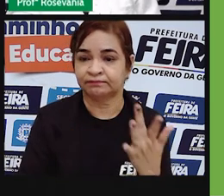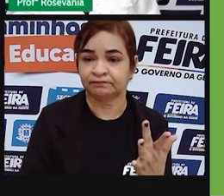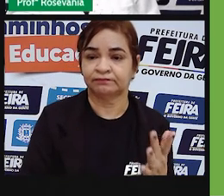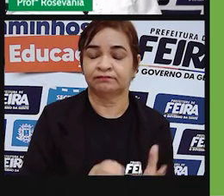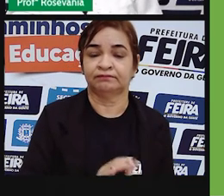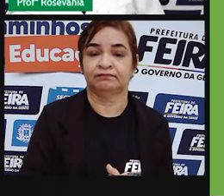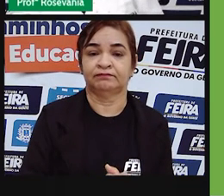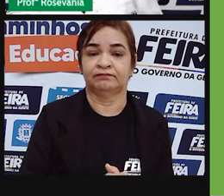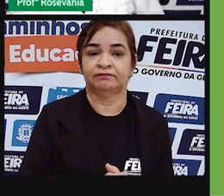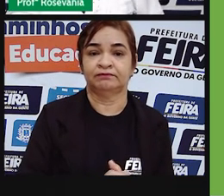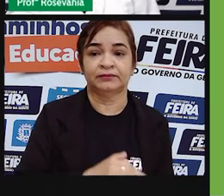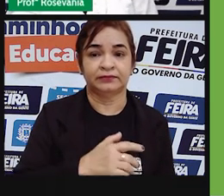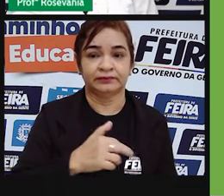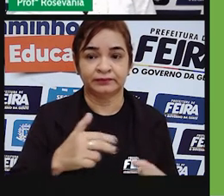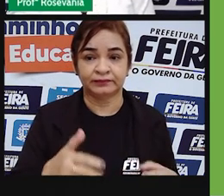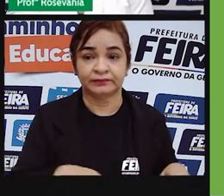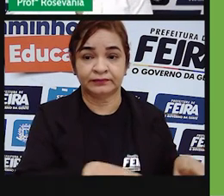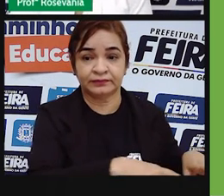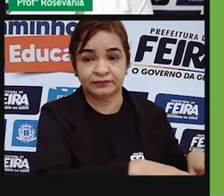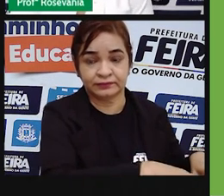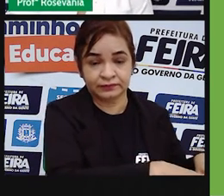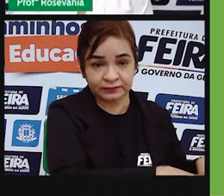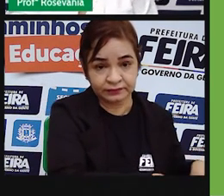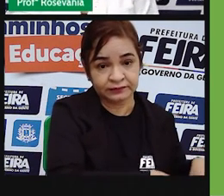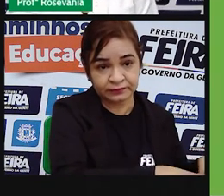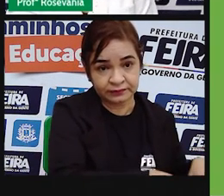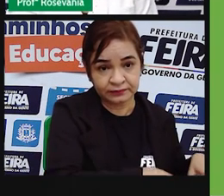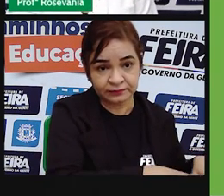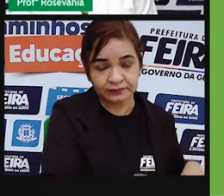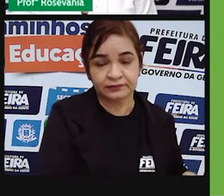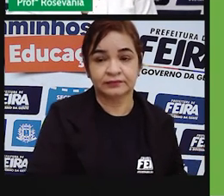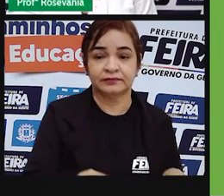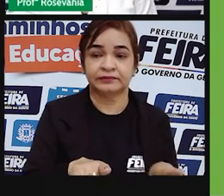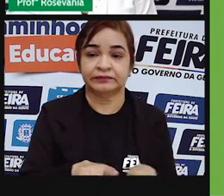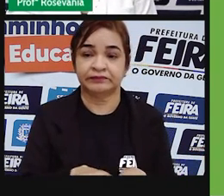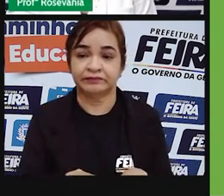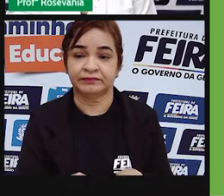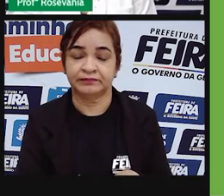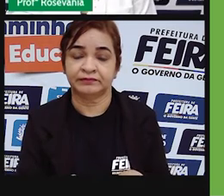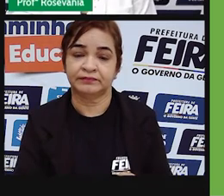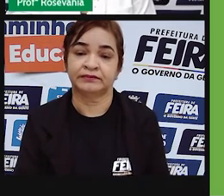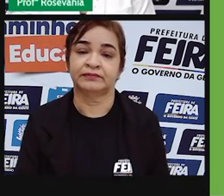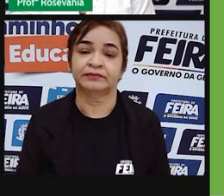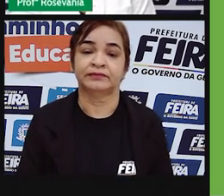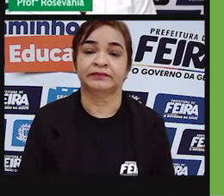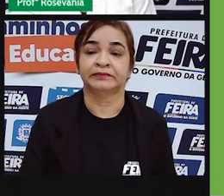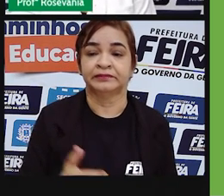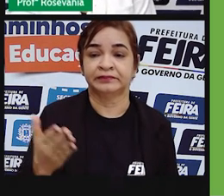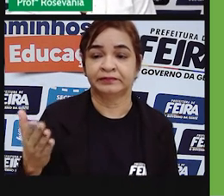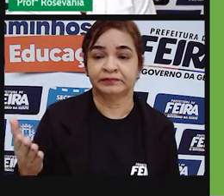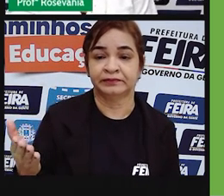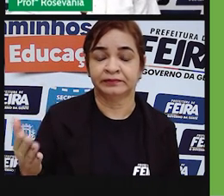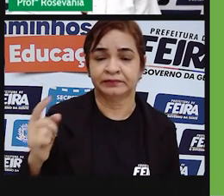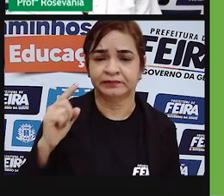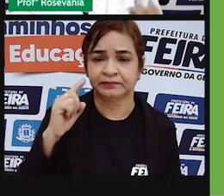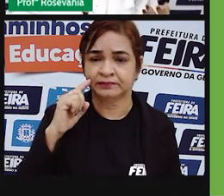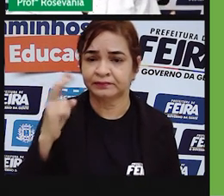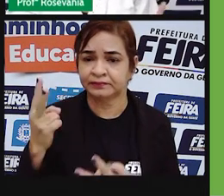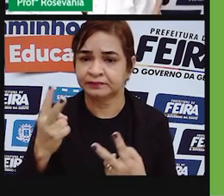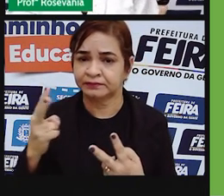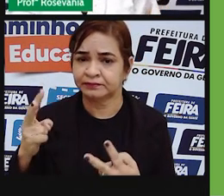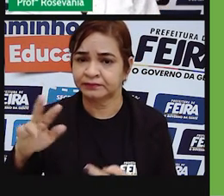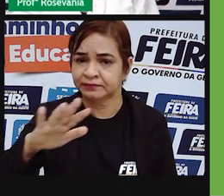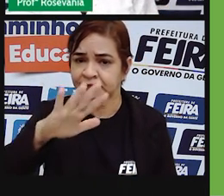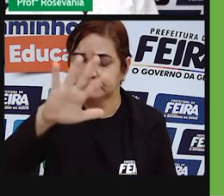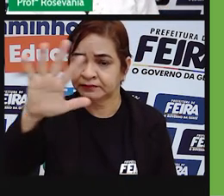áreas agrícolas em Rondônia Eduardo Então a gente vai perceber aqui que é muito uma